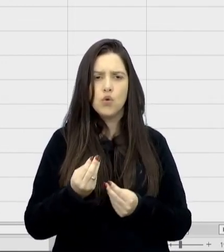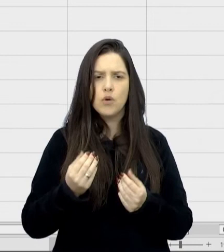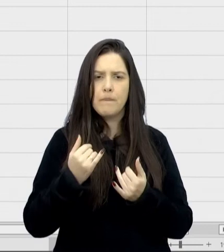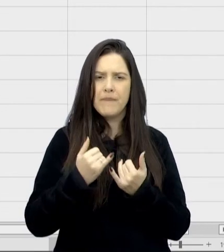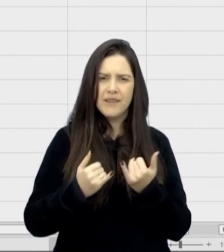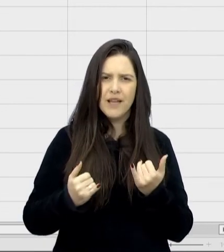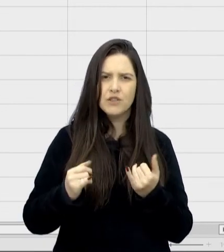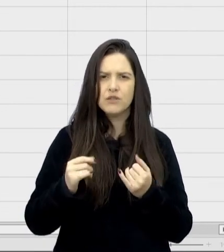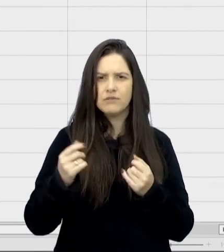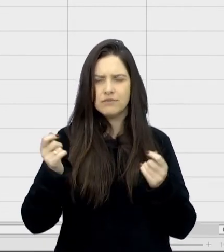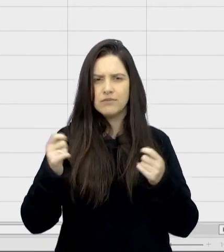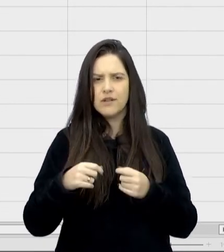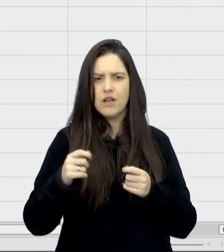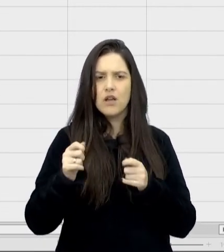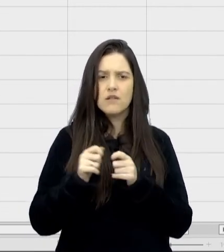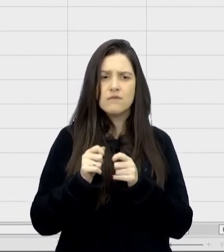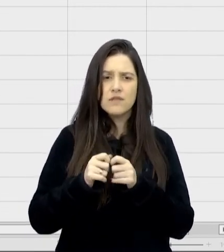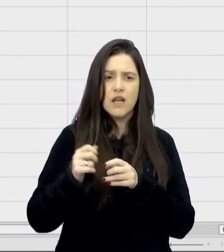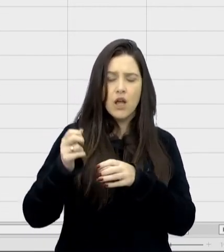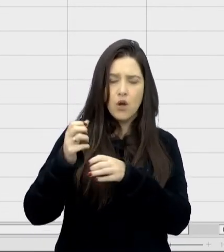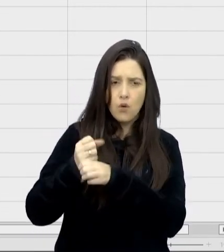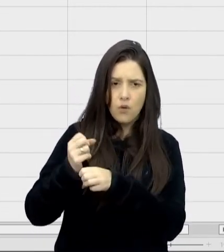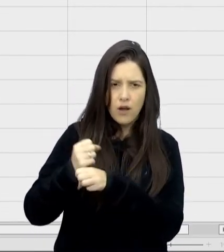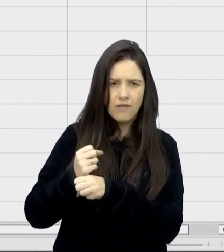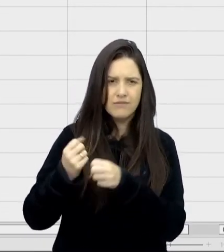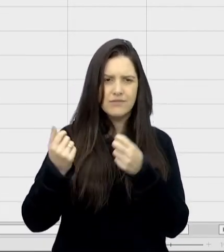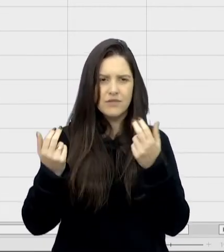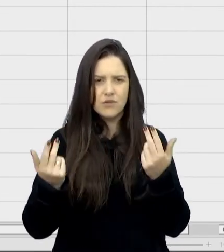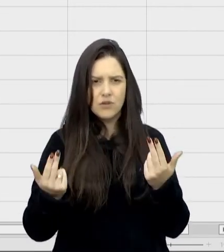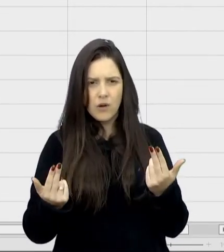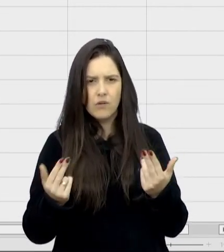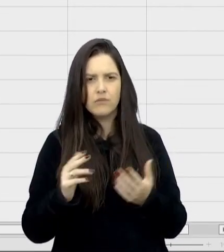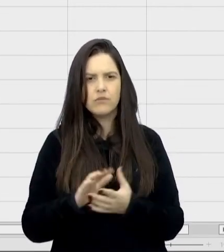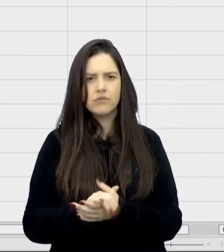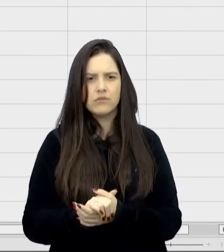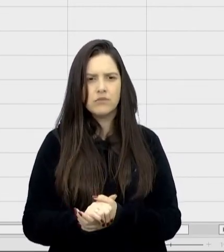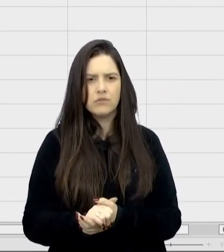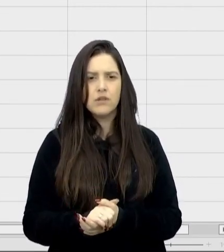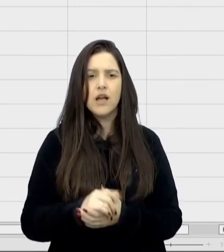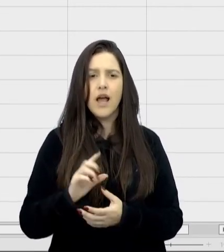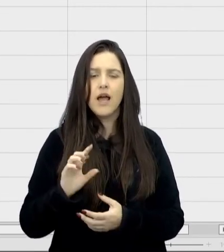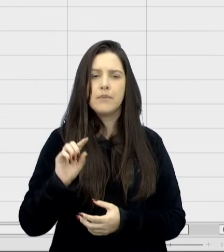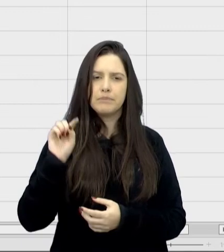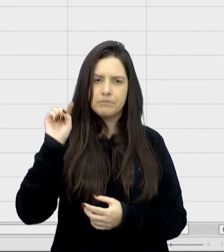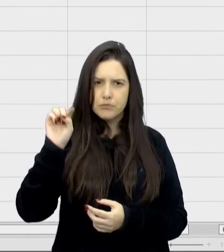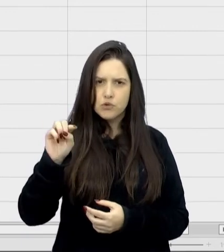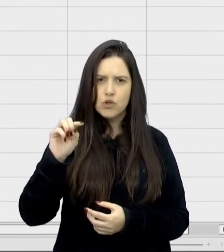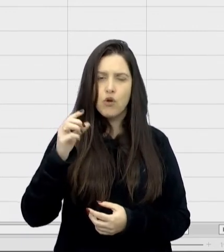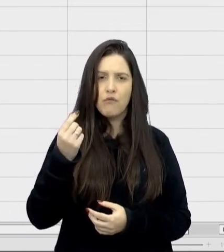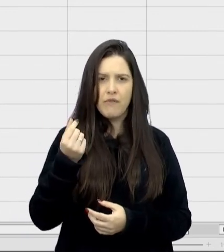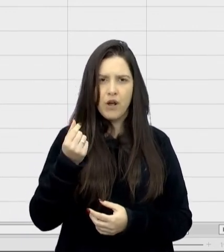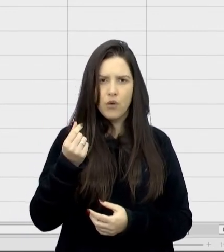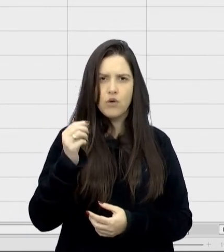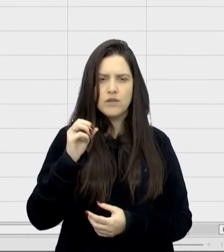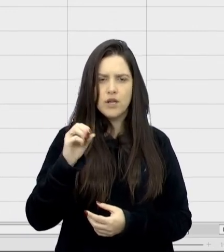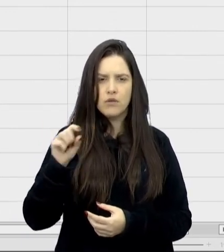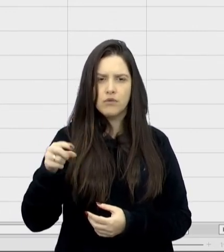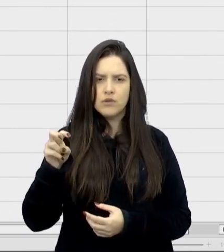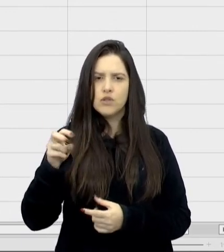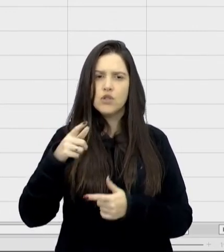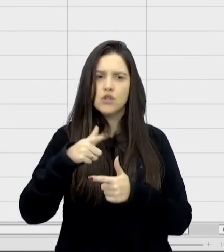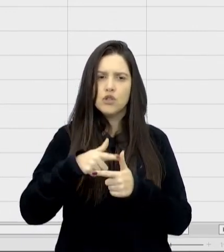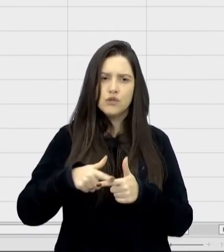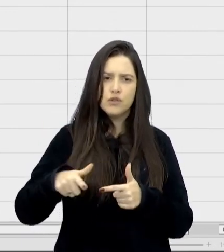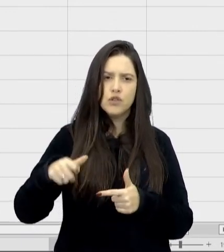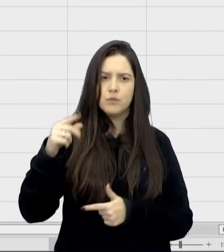metade, né? Se você quiser fazer o cálculo no Excel, você põe igual, seleciona ali o valor e dividido